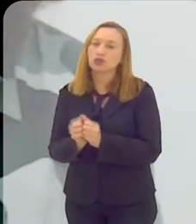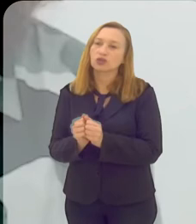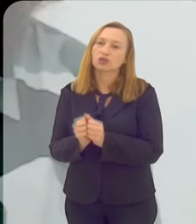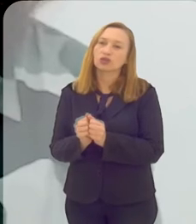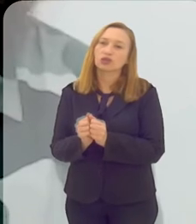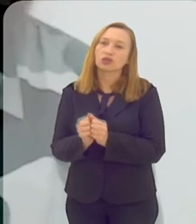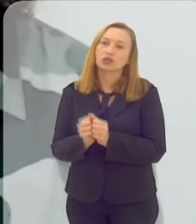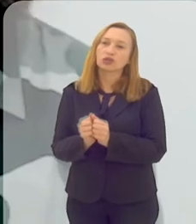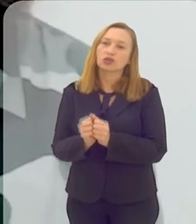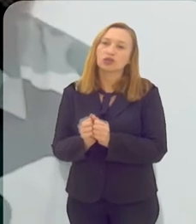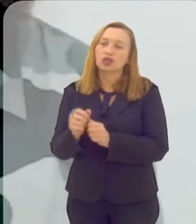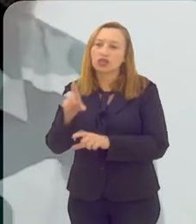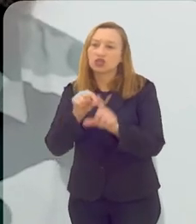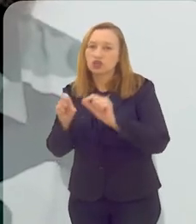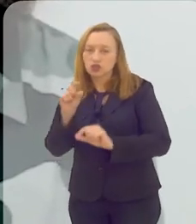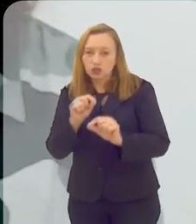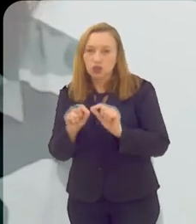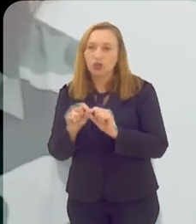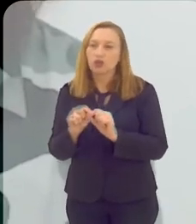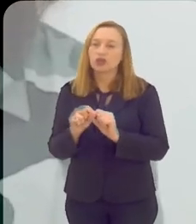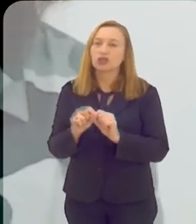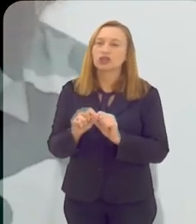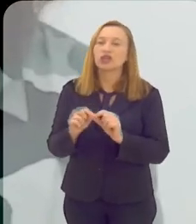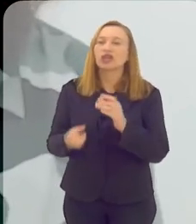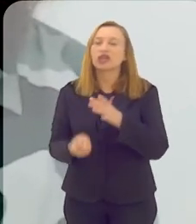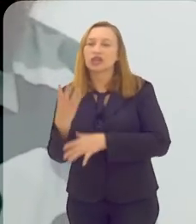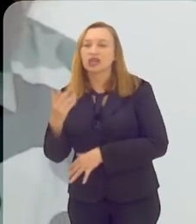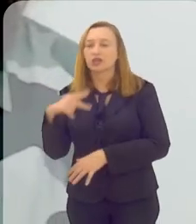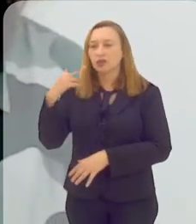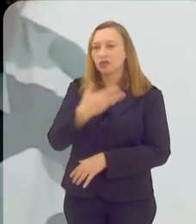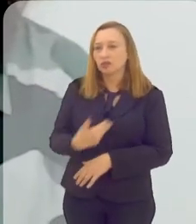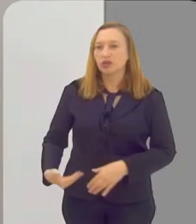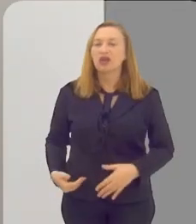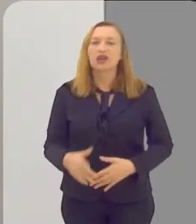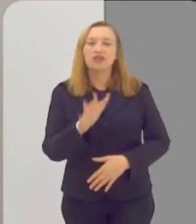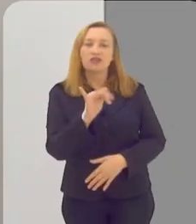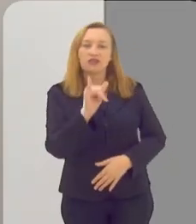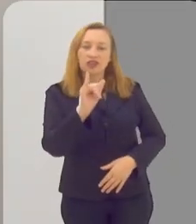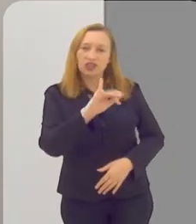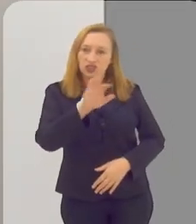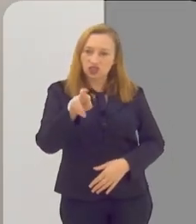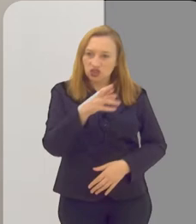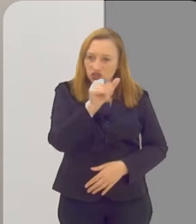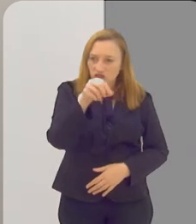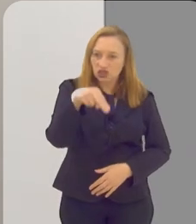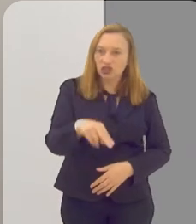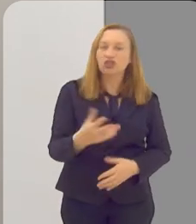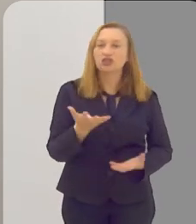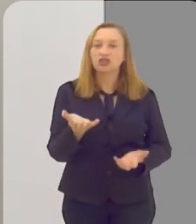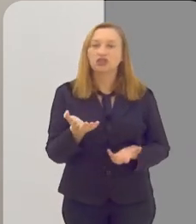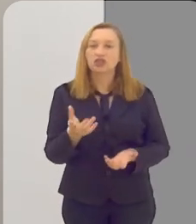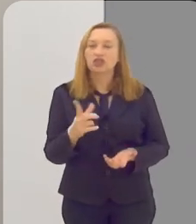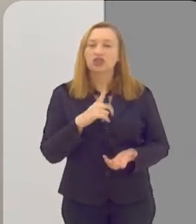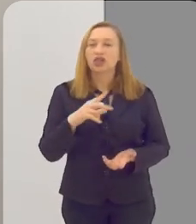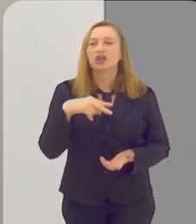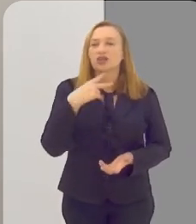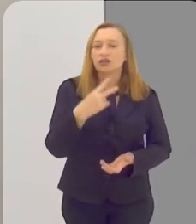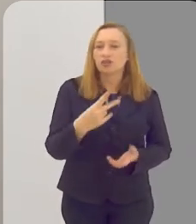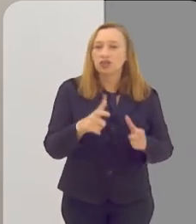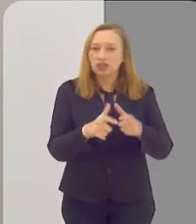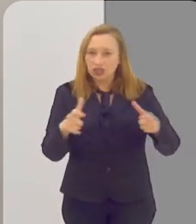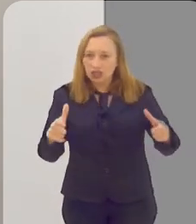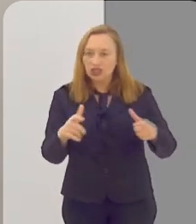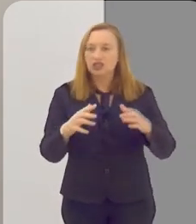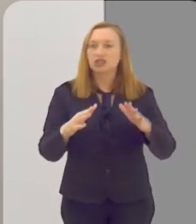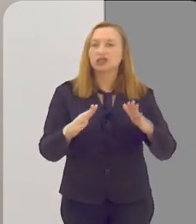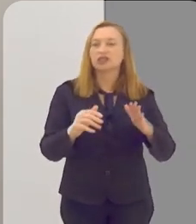junto aos tomadores de decisão e a quem faz essa política pública? A Firjan já tem uma grande interlocução,